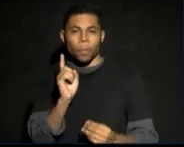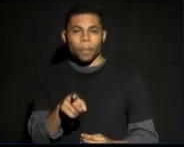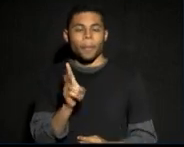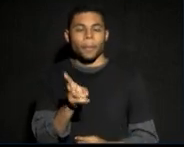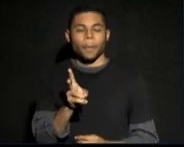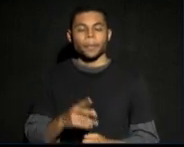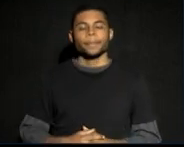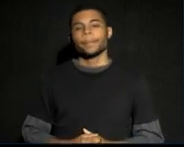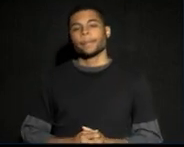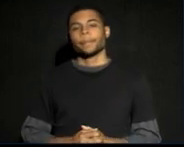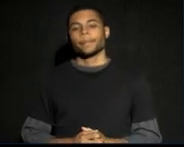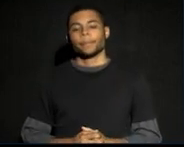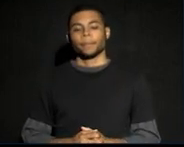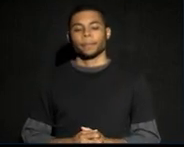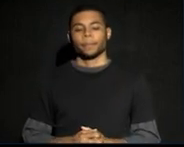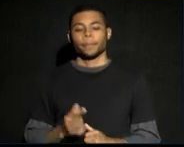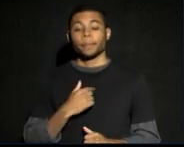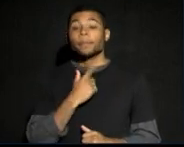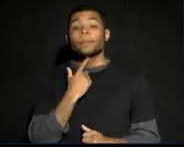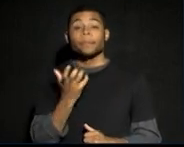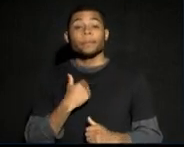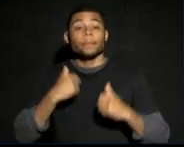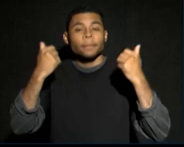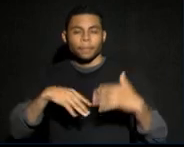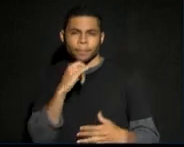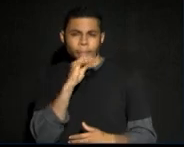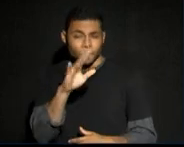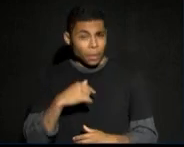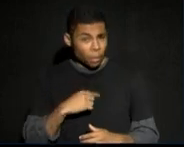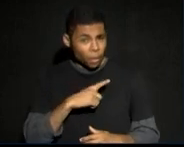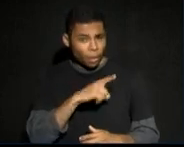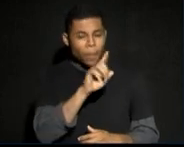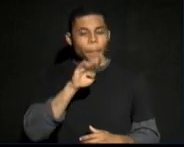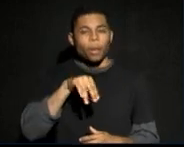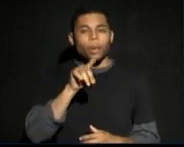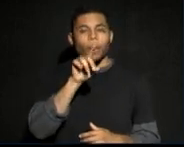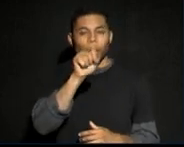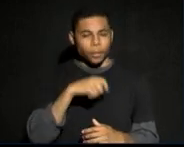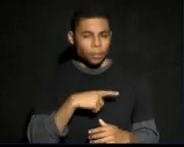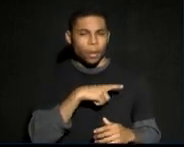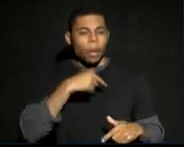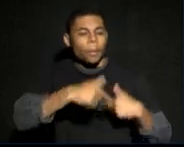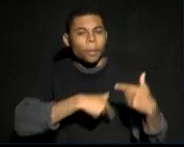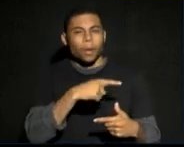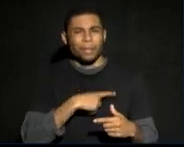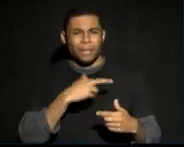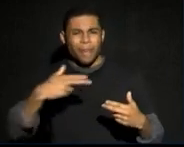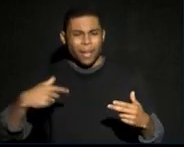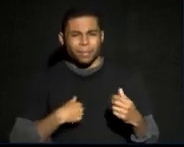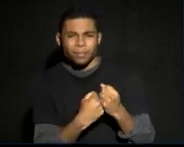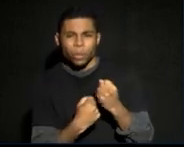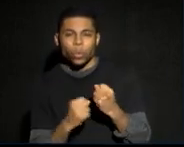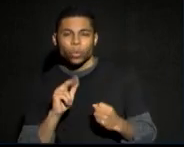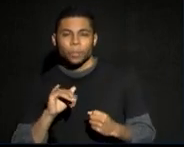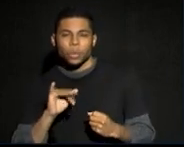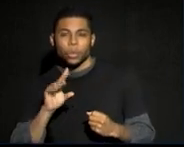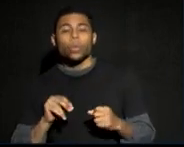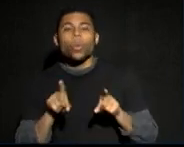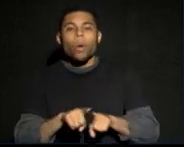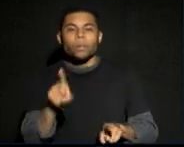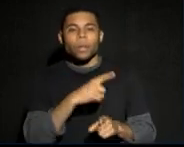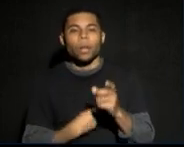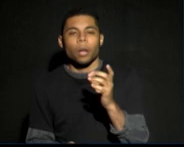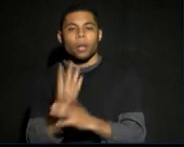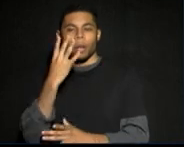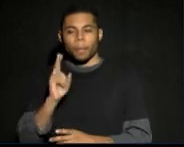aqui porque eu tô querendo dizer na hora que você pega por exemplo BNDS Bota ele operando com muito subsídio É como se você